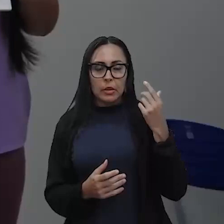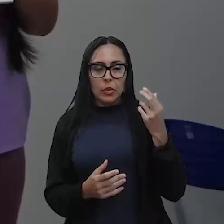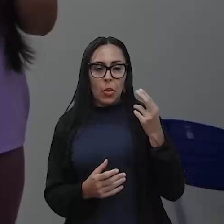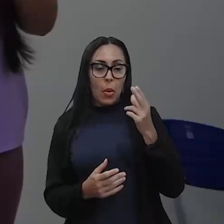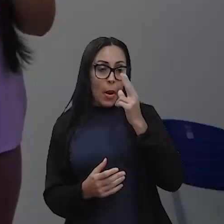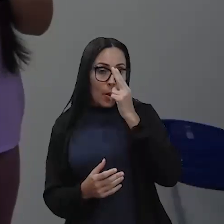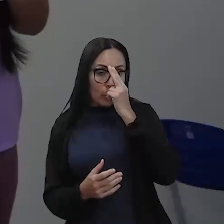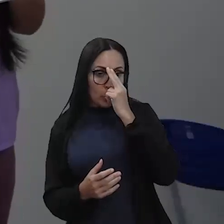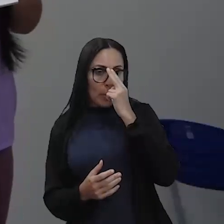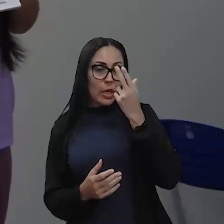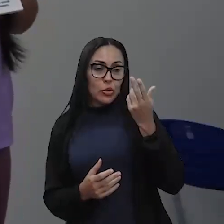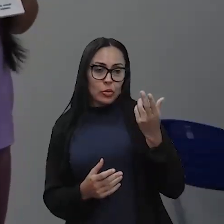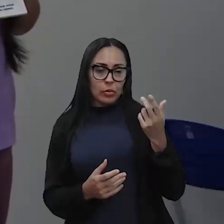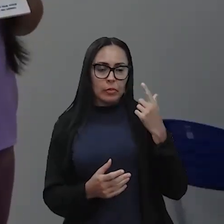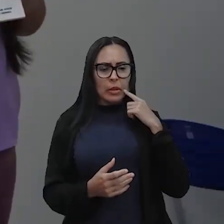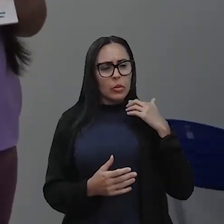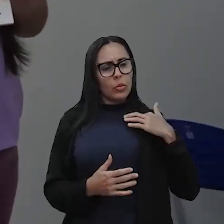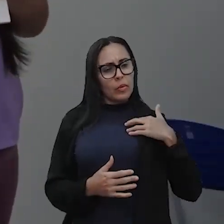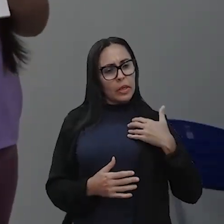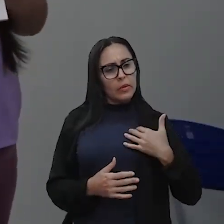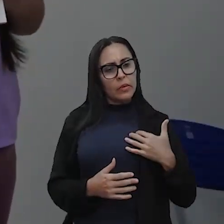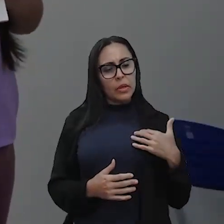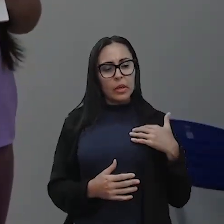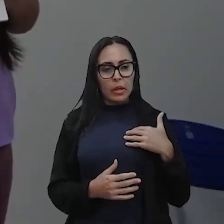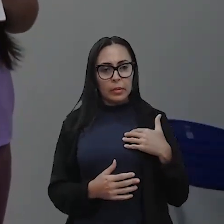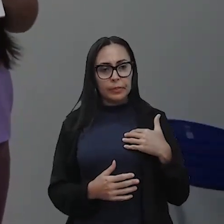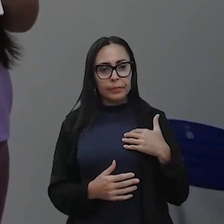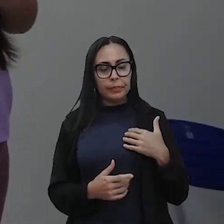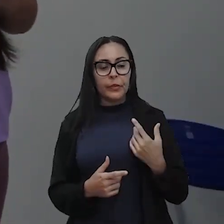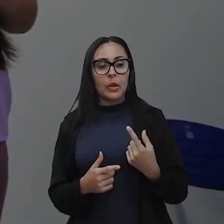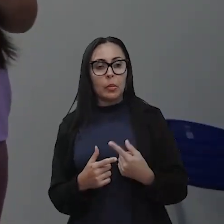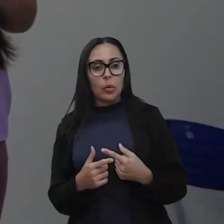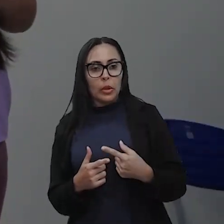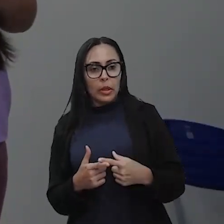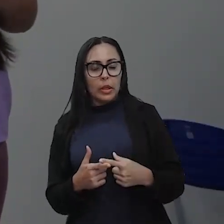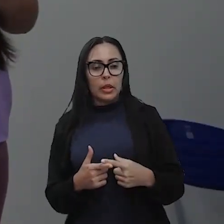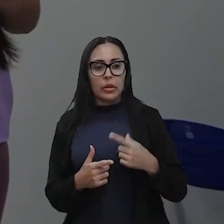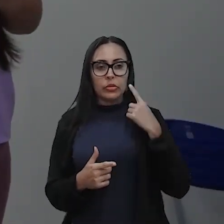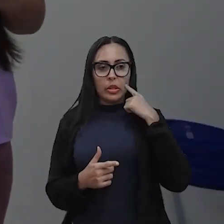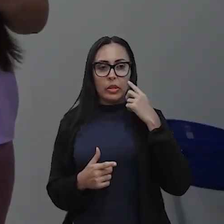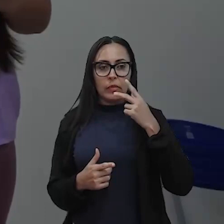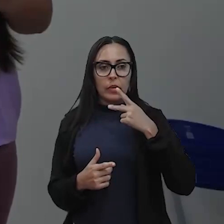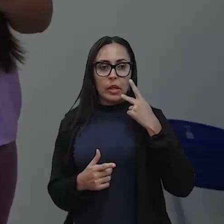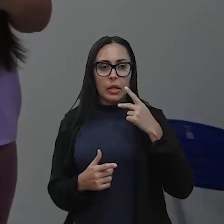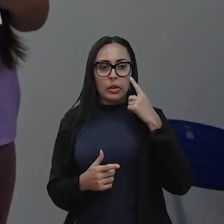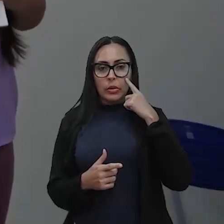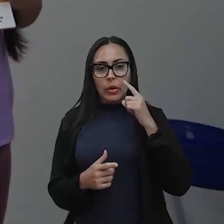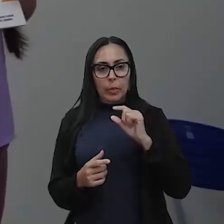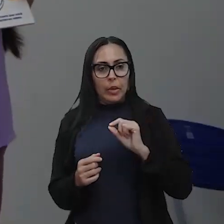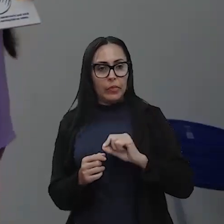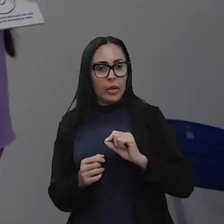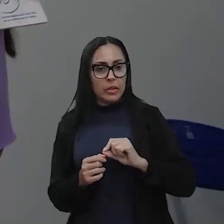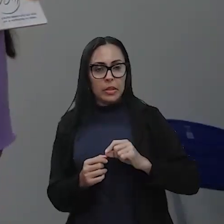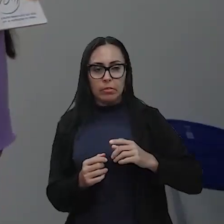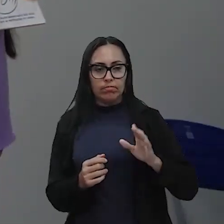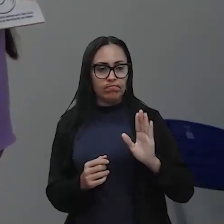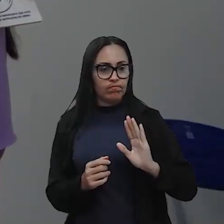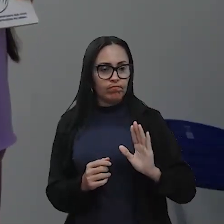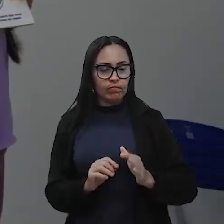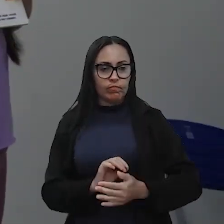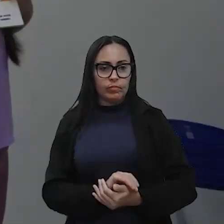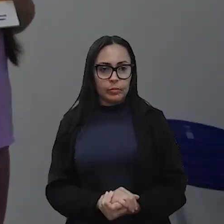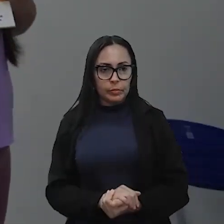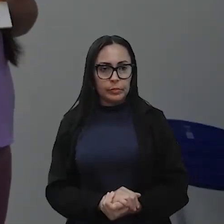para identificar. Por quê? Porque a gente diz que não é para fazer da forma como Ana